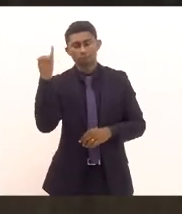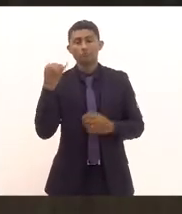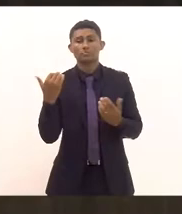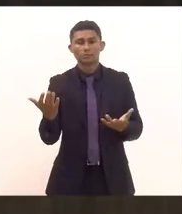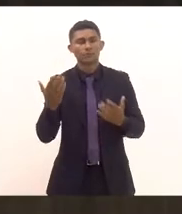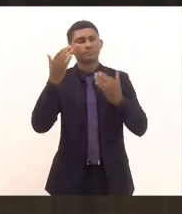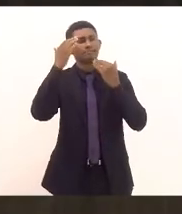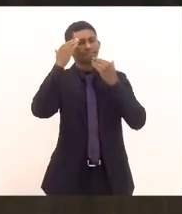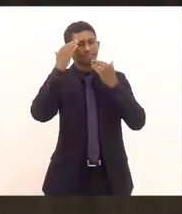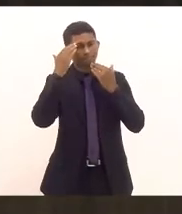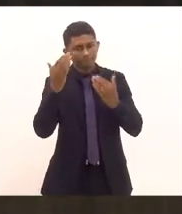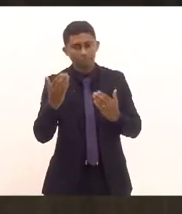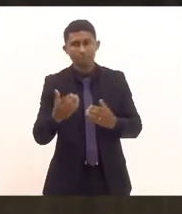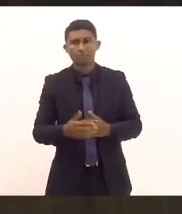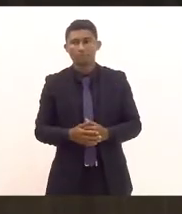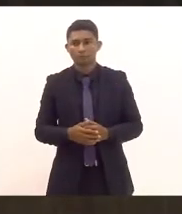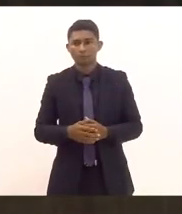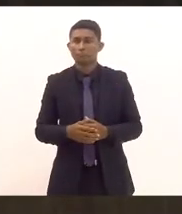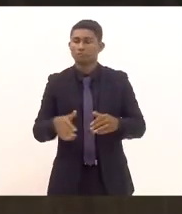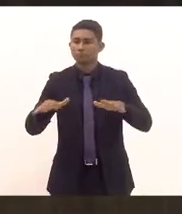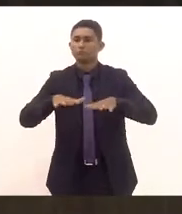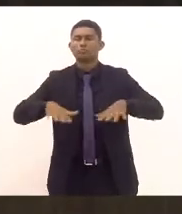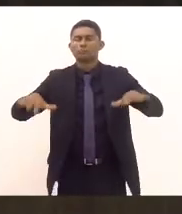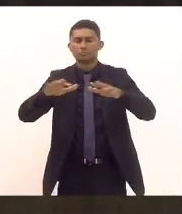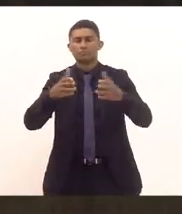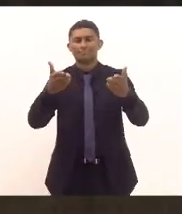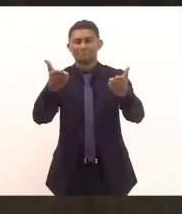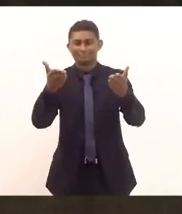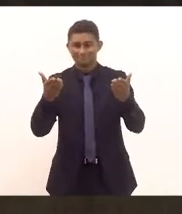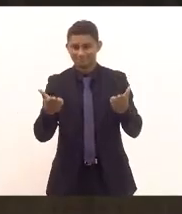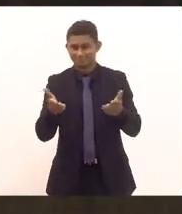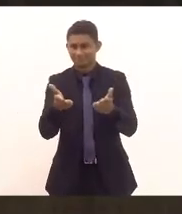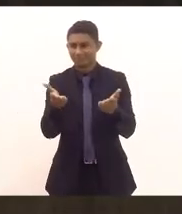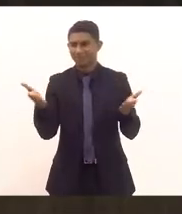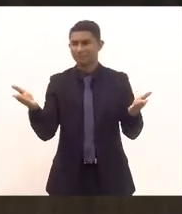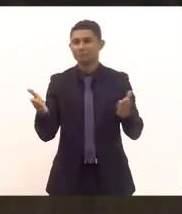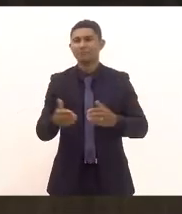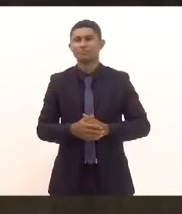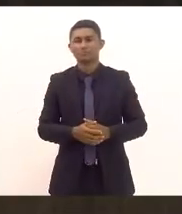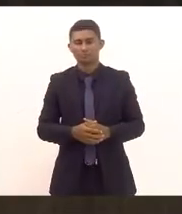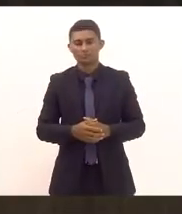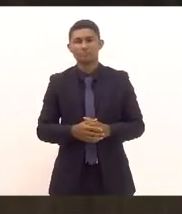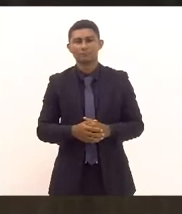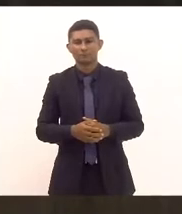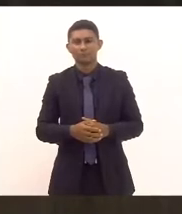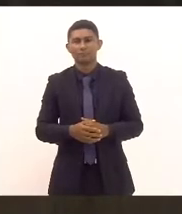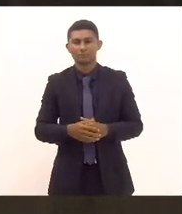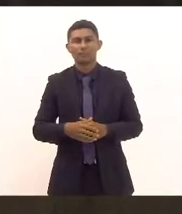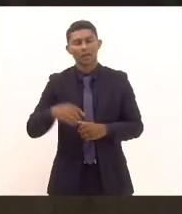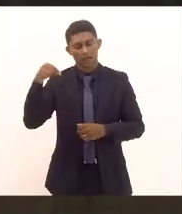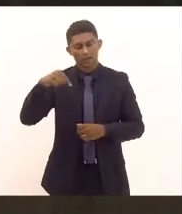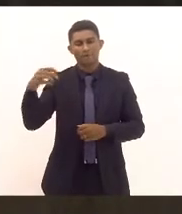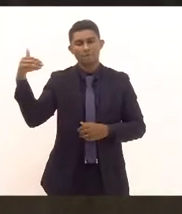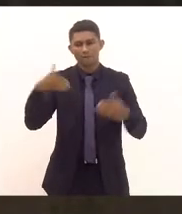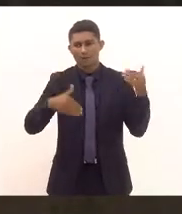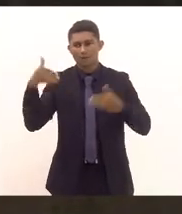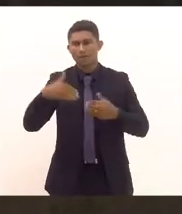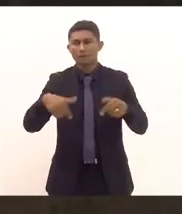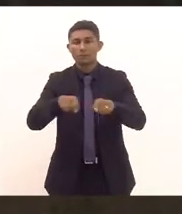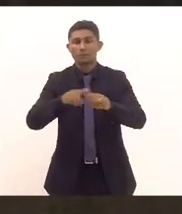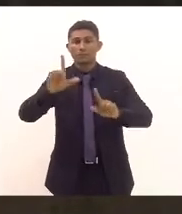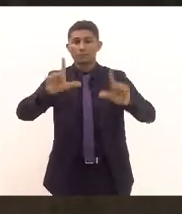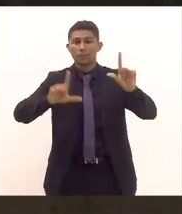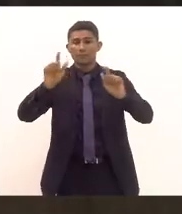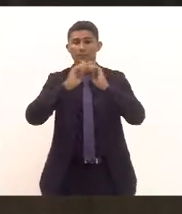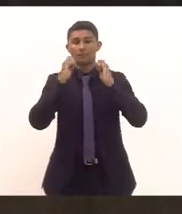muito obrigada e estão todos e todas e todos convidados a participarem ia ver a TV